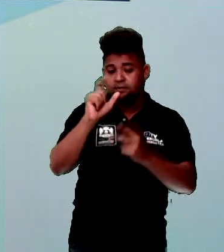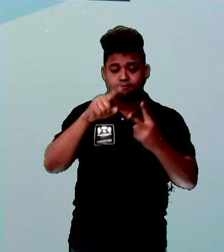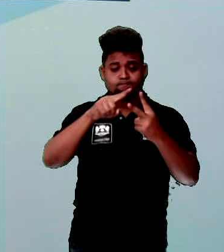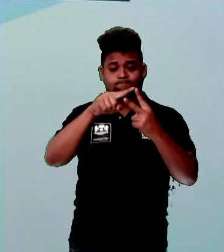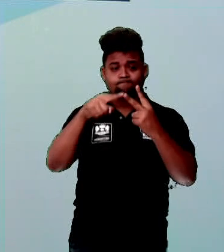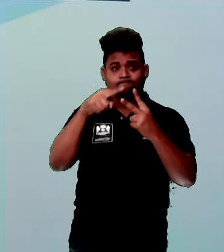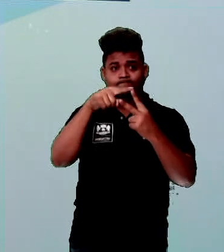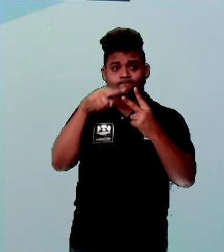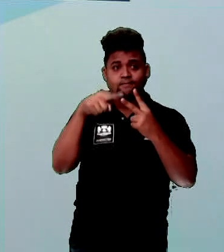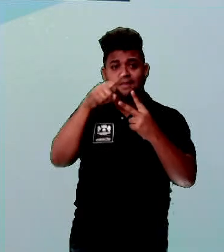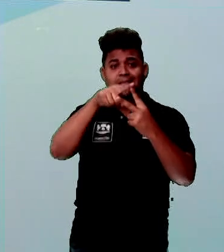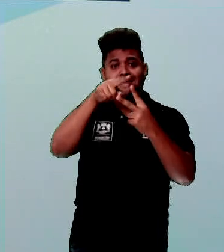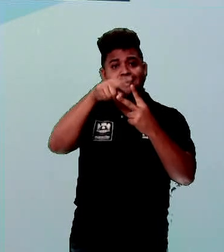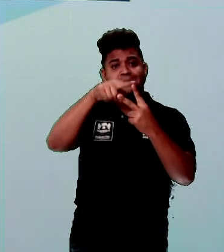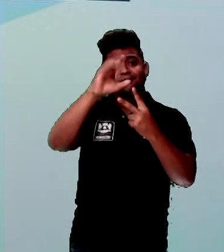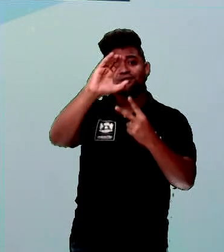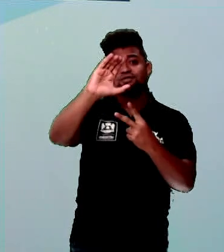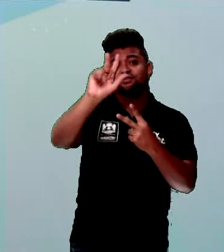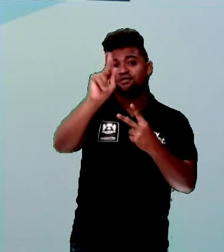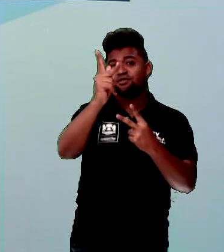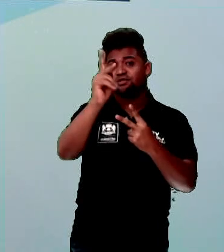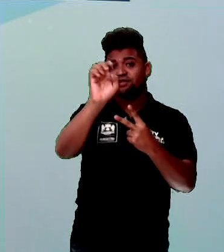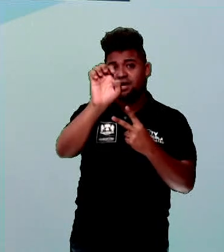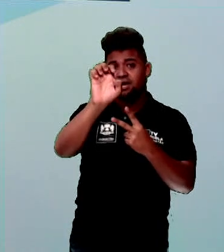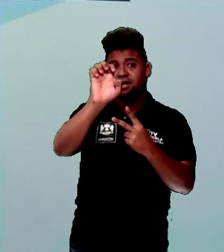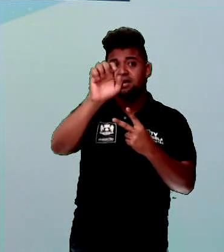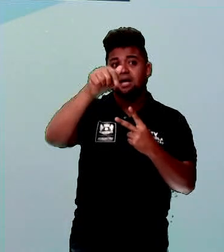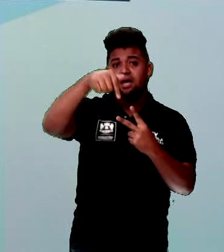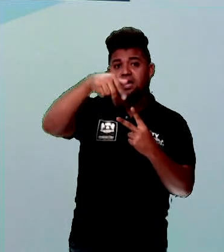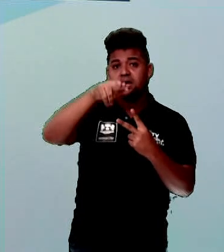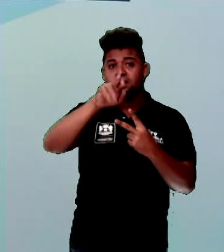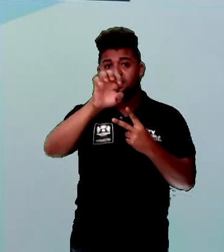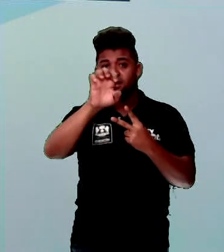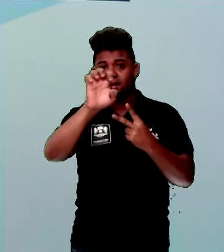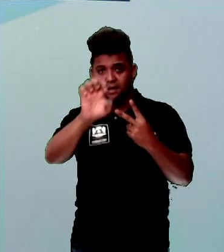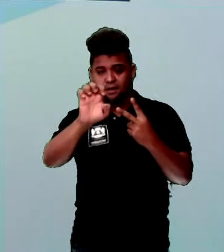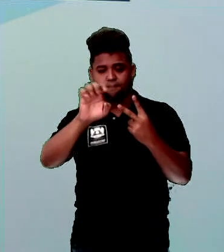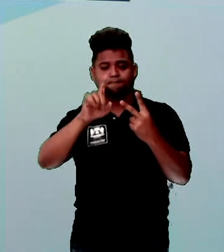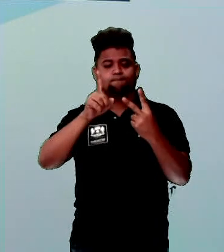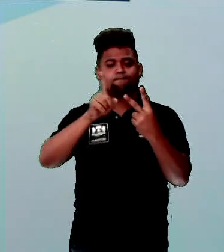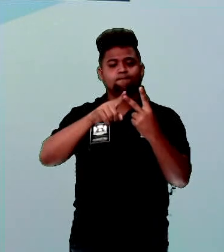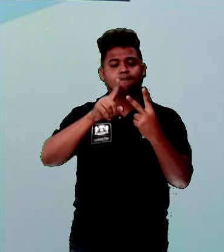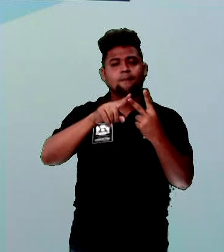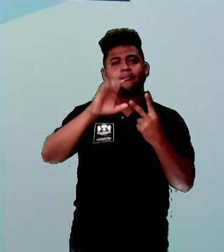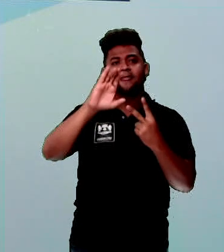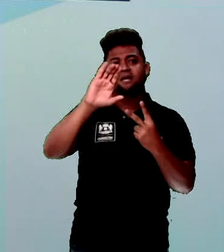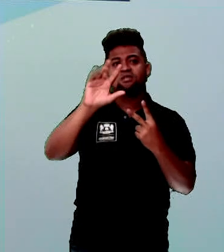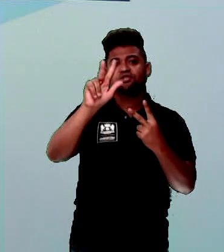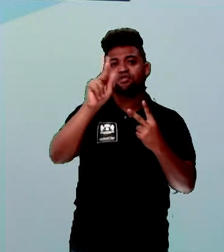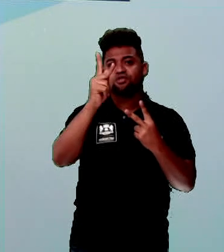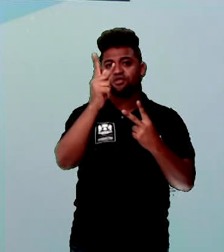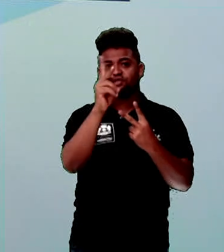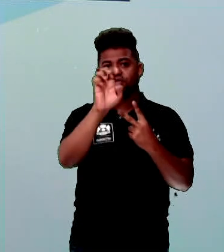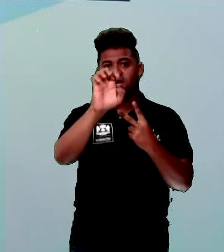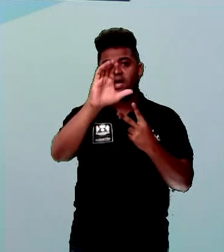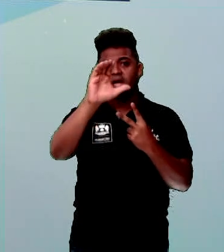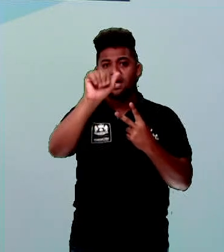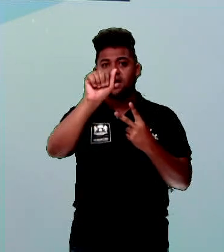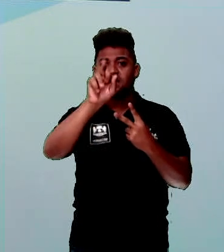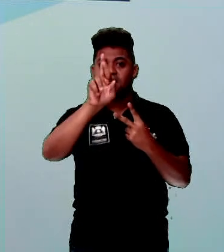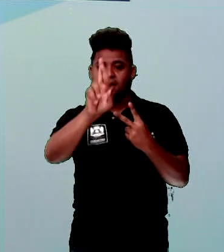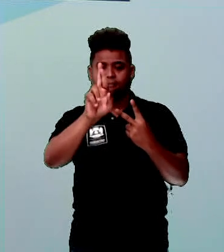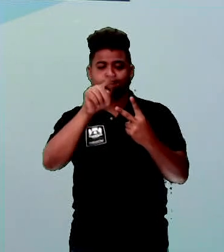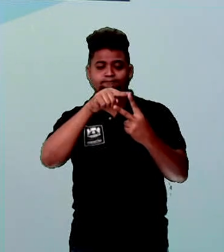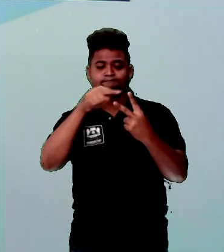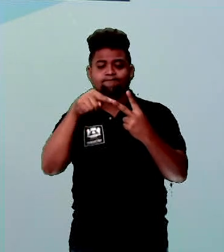cheque, duas sílabas, e checar, duas sílabas também. As duas palavras